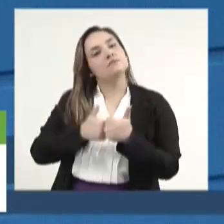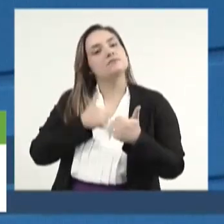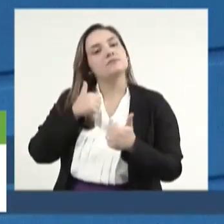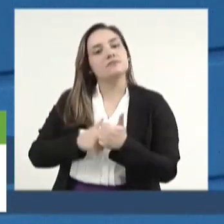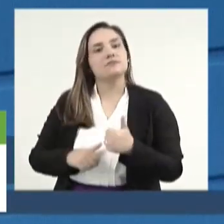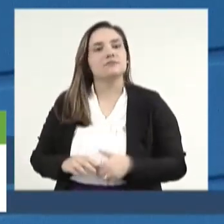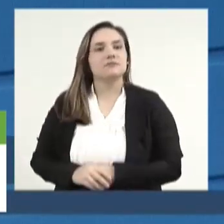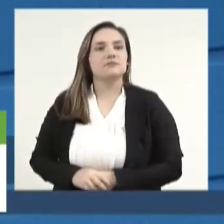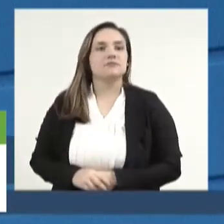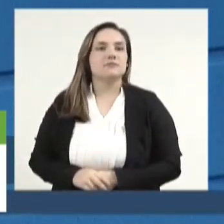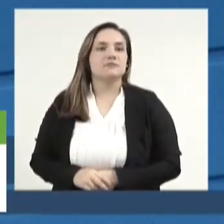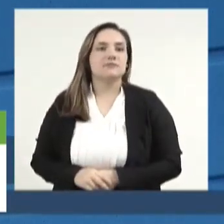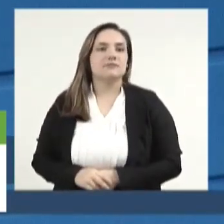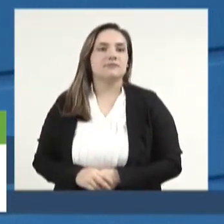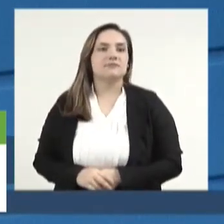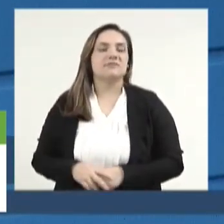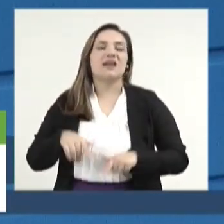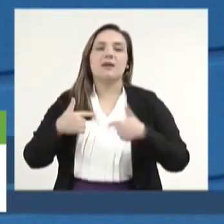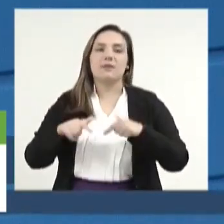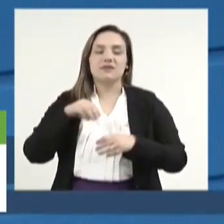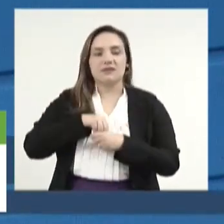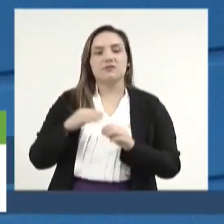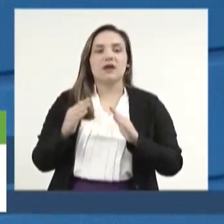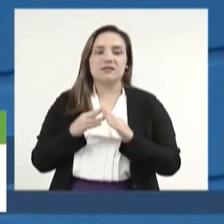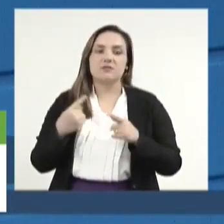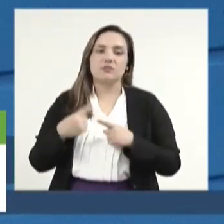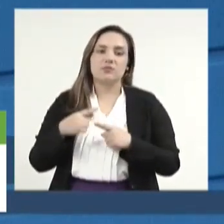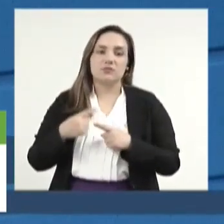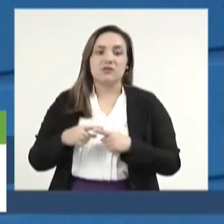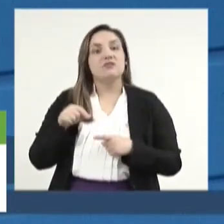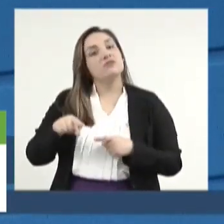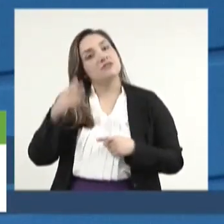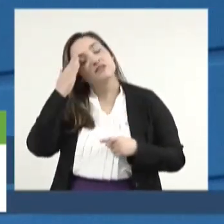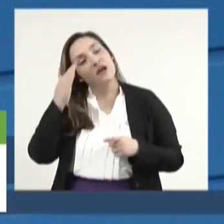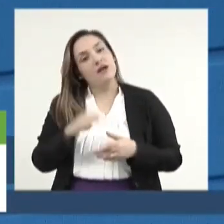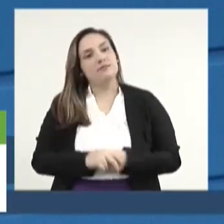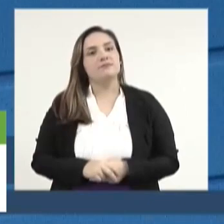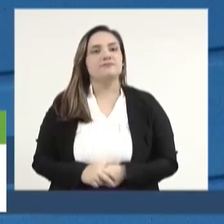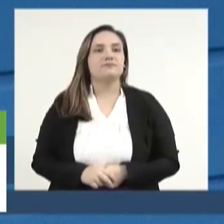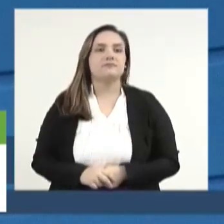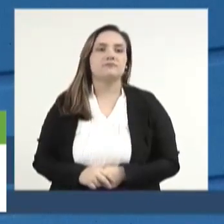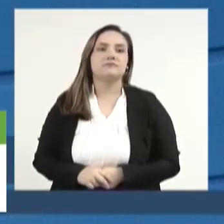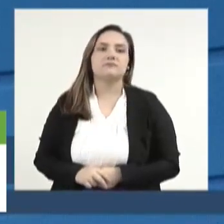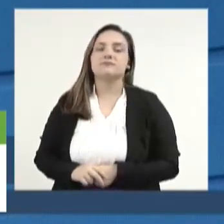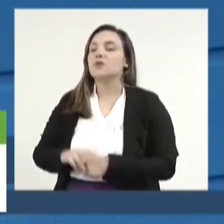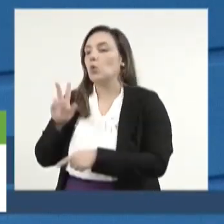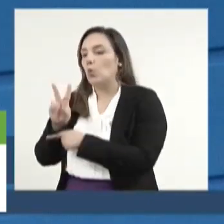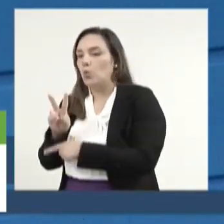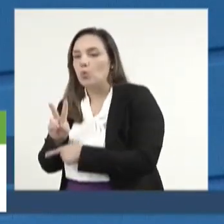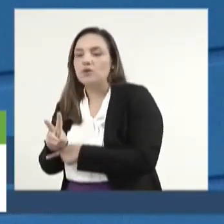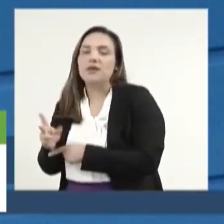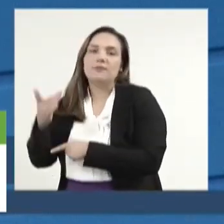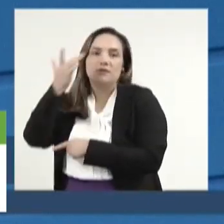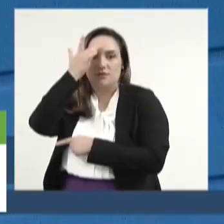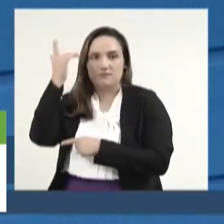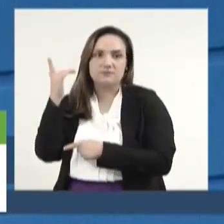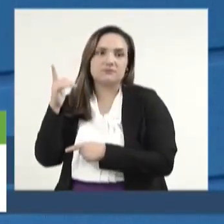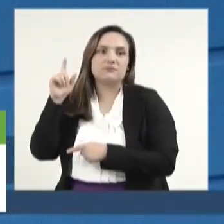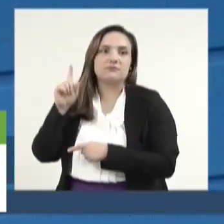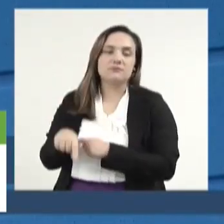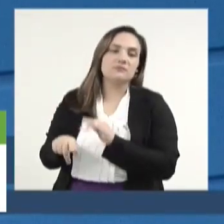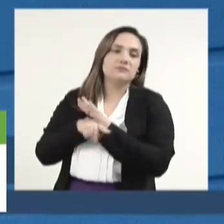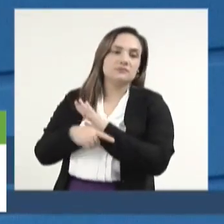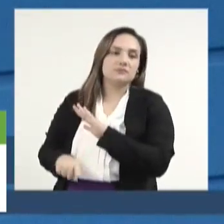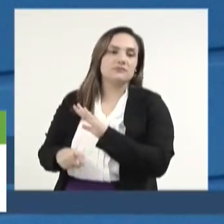reflexão sobre a divisão do trabalho doméstico. Porque a gente sabe que o trabalho do cuidado com as pessoas